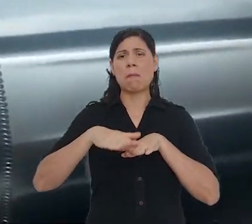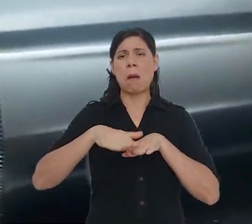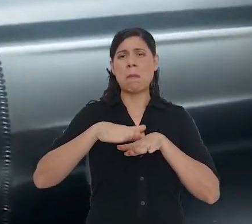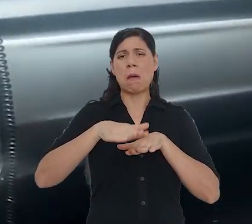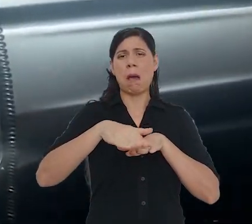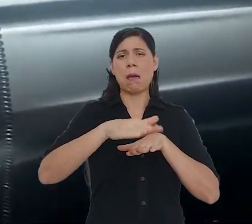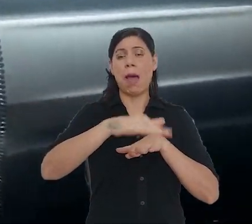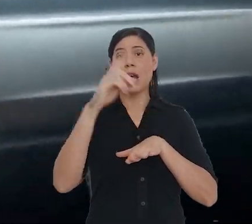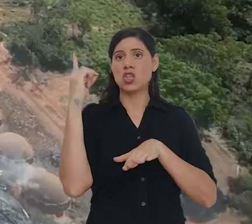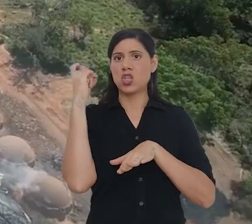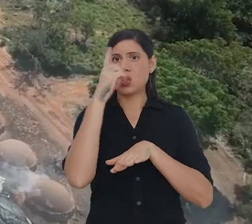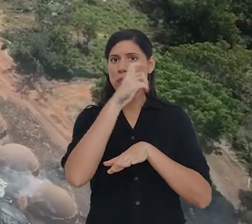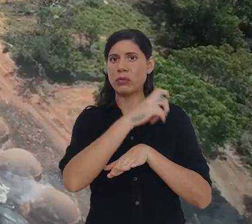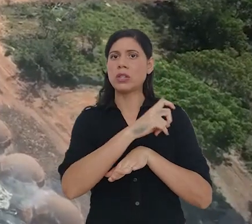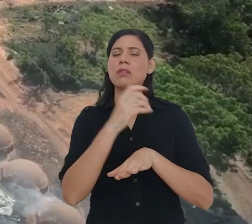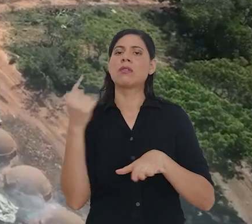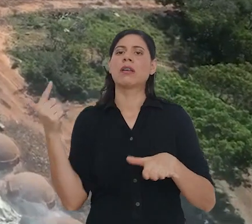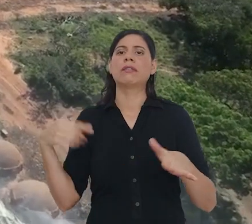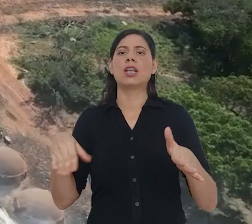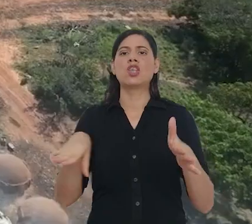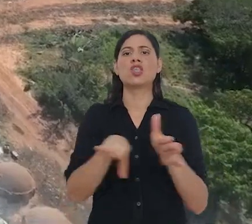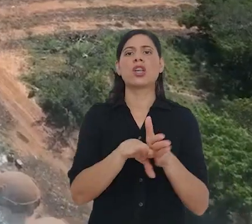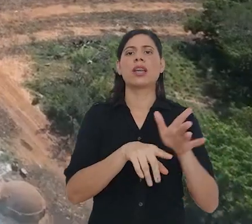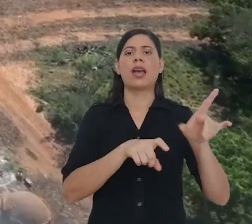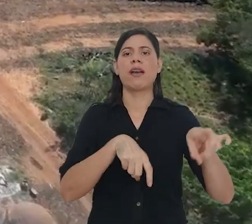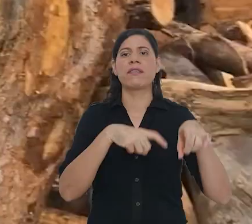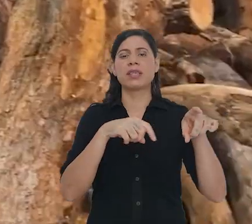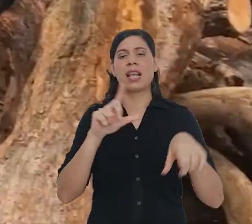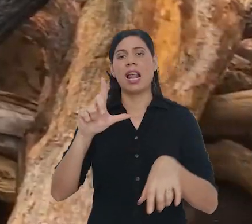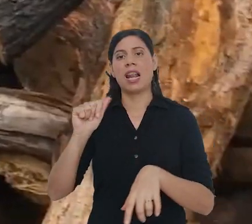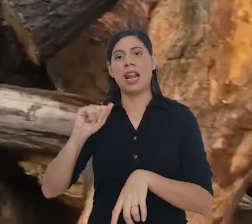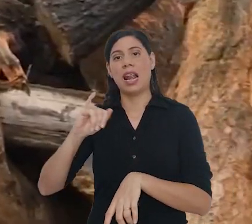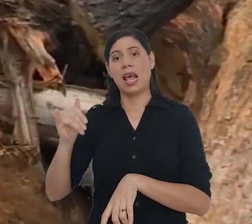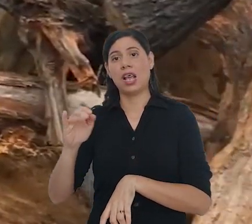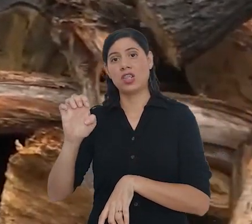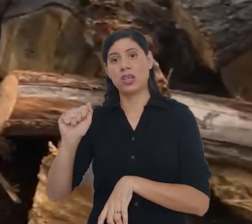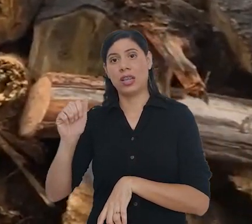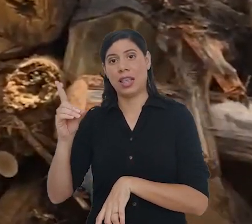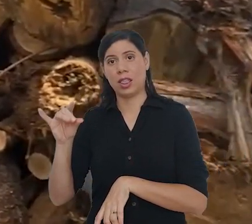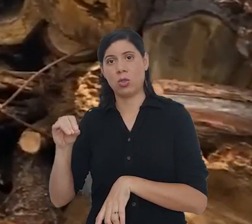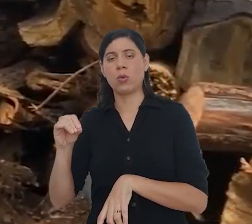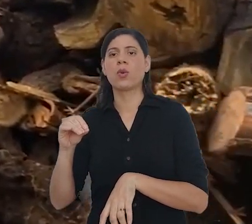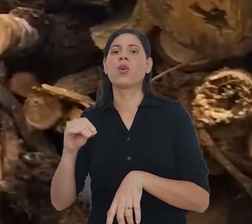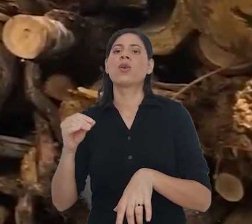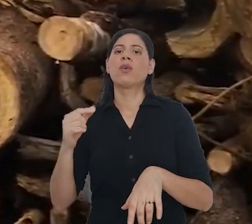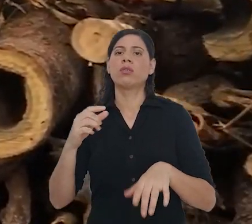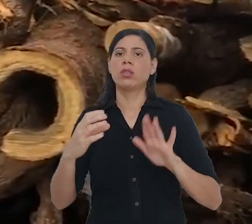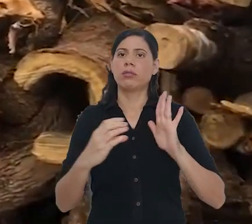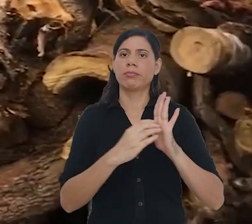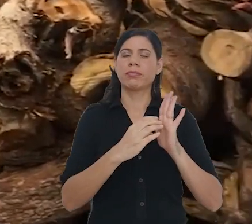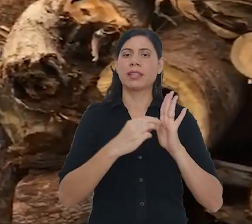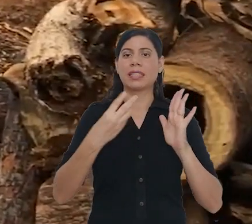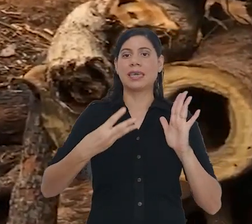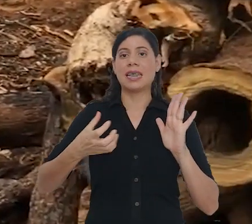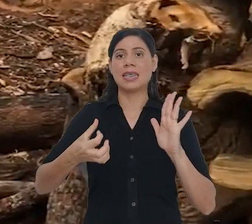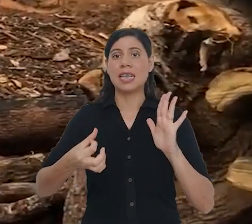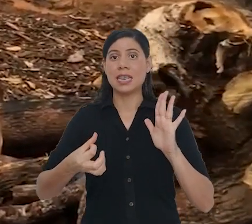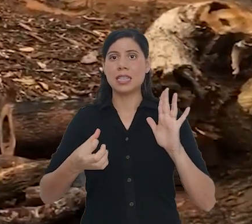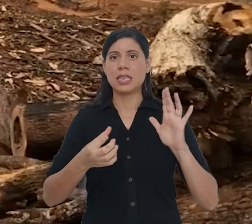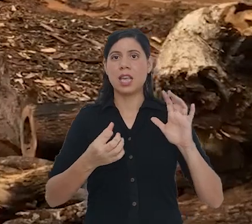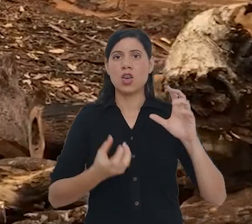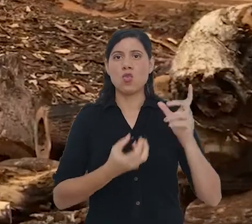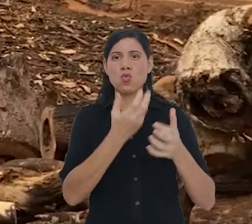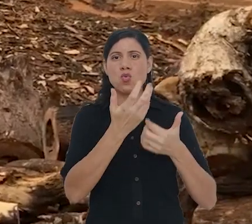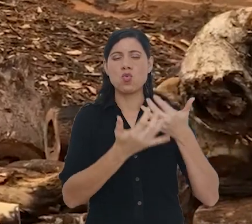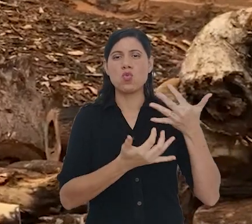local de difícil acesso, até chegar à Fazenda Lajeado, onde funcionava a empresa com 36 fornos para a produção de carvão